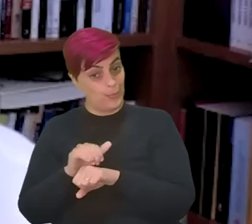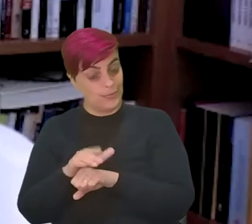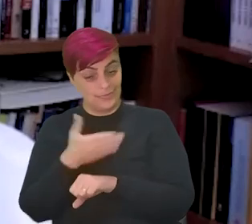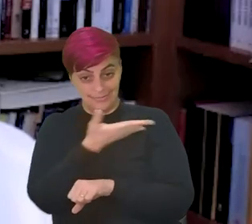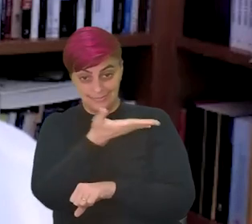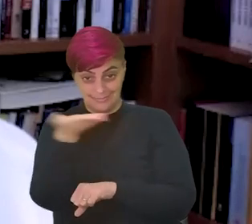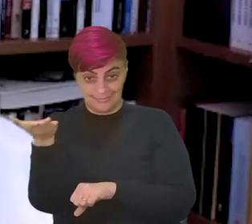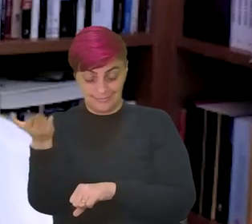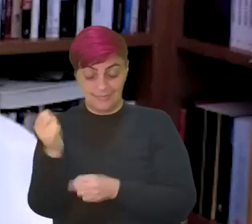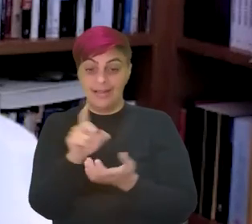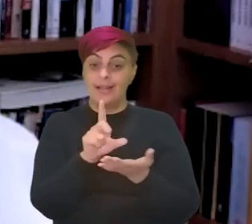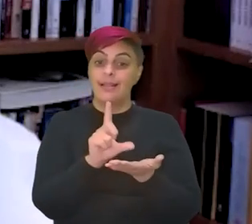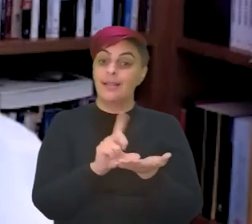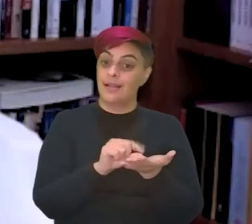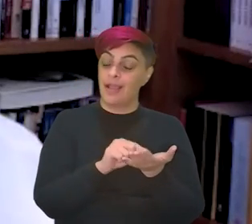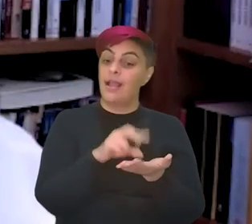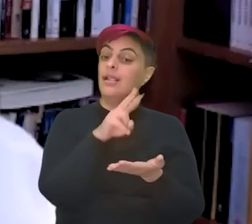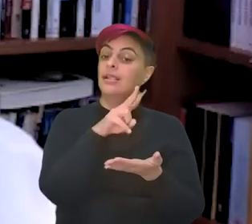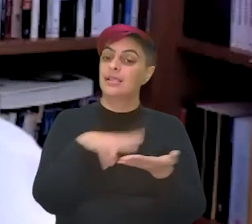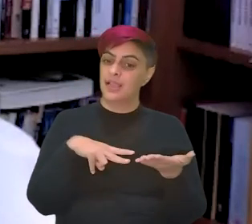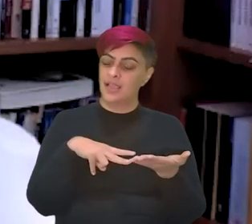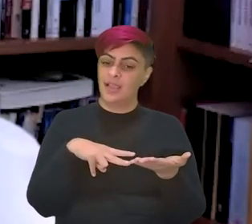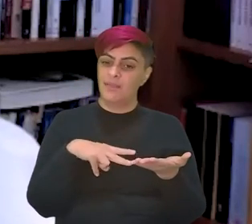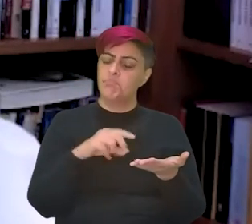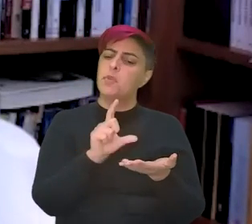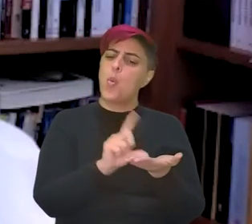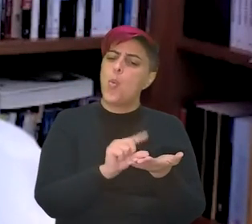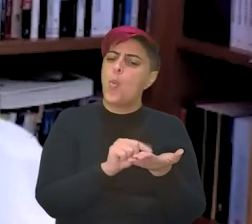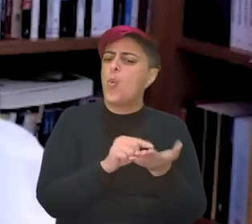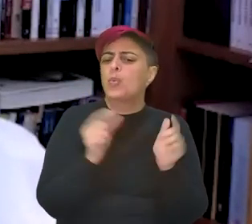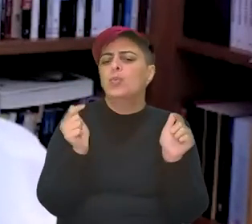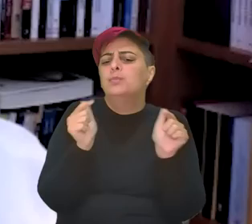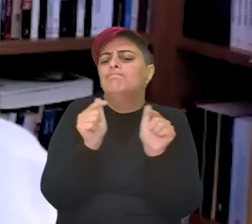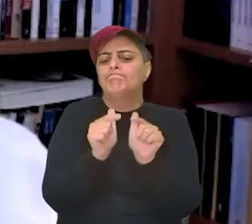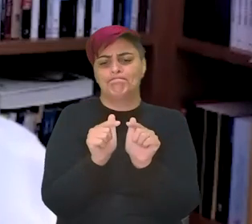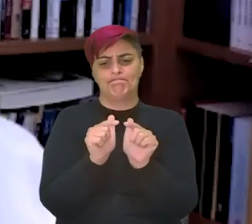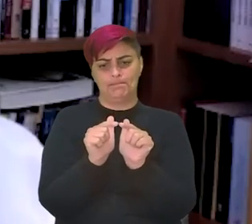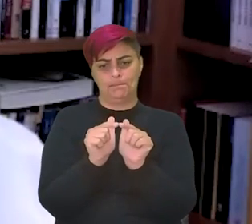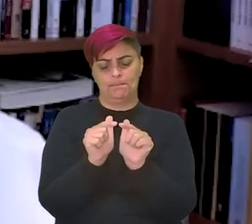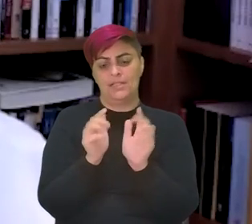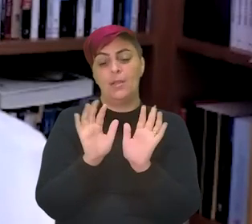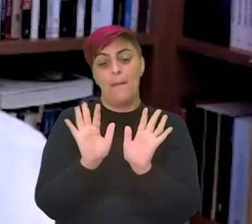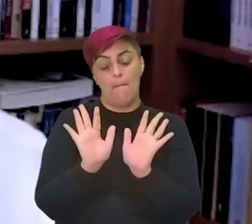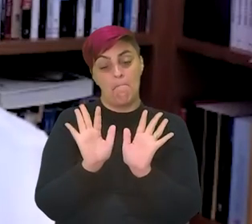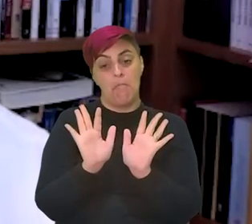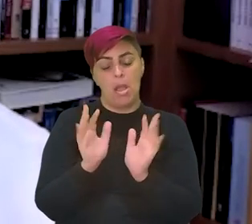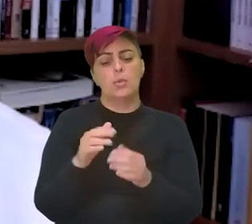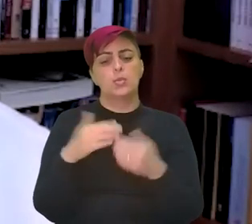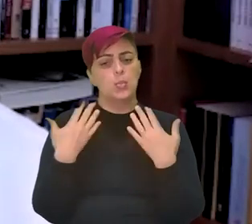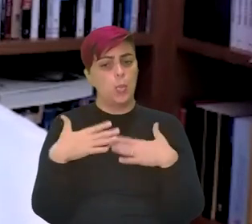eventualmente lerem esse. É algo curtinho, né? É um artigozinho muito curto,